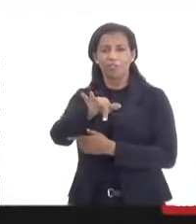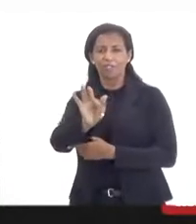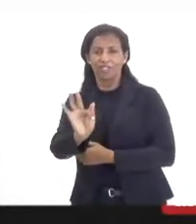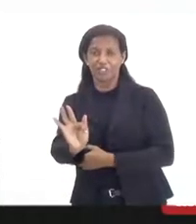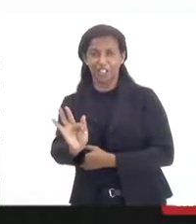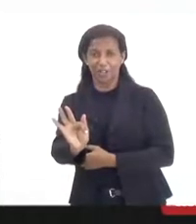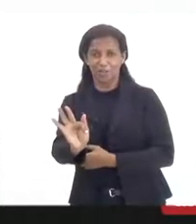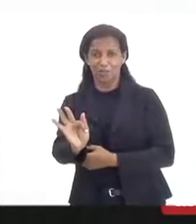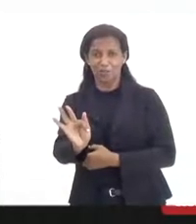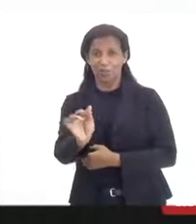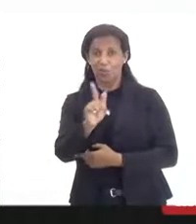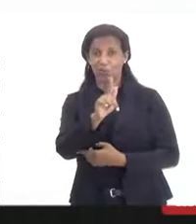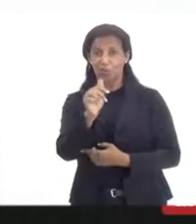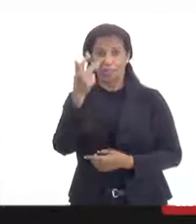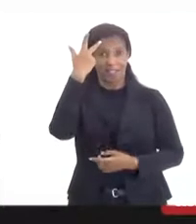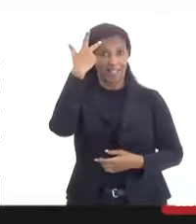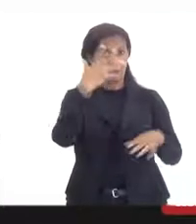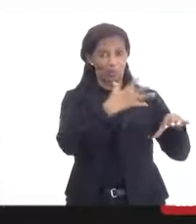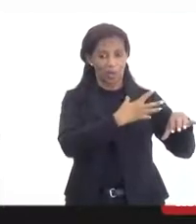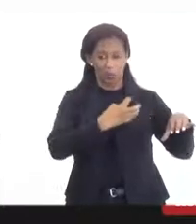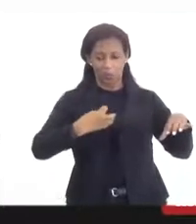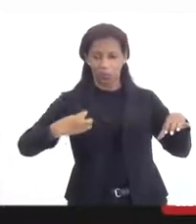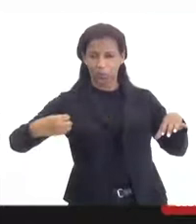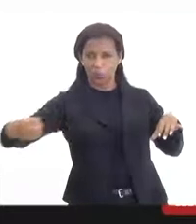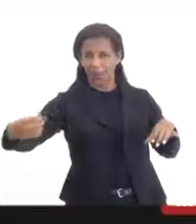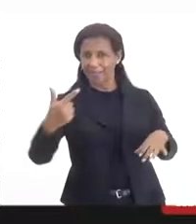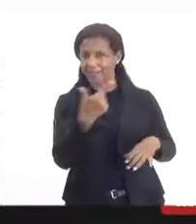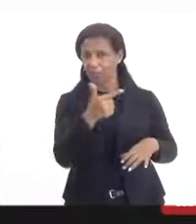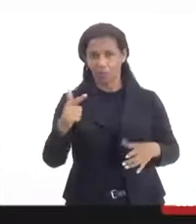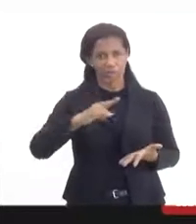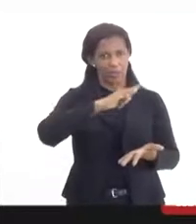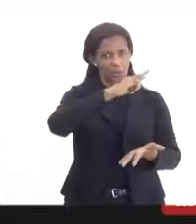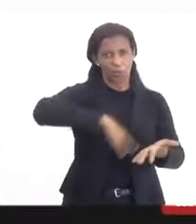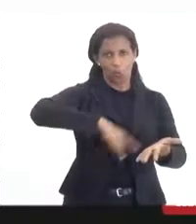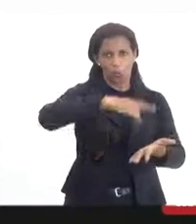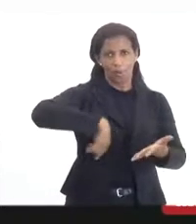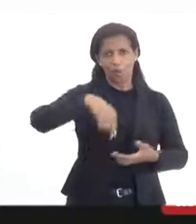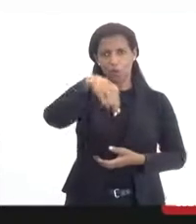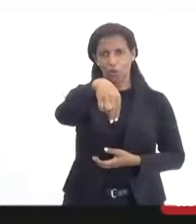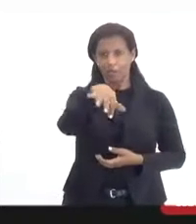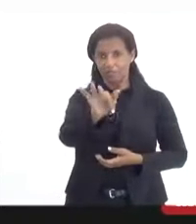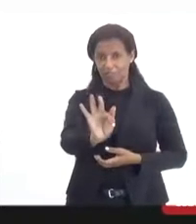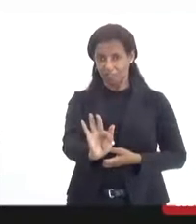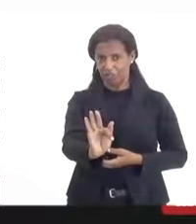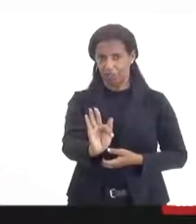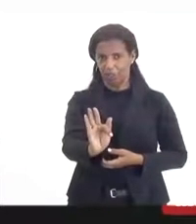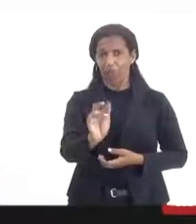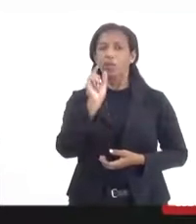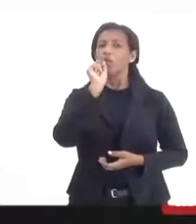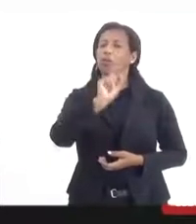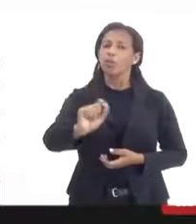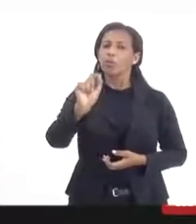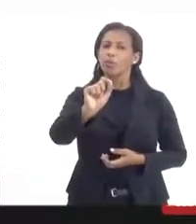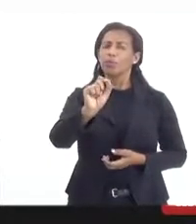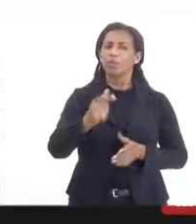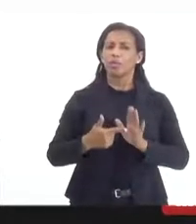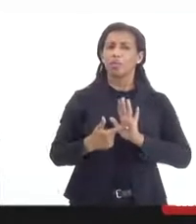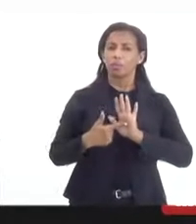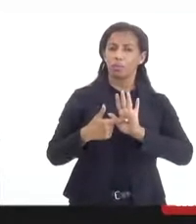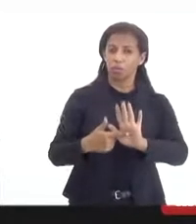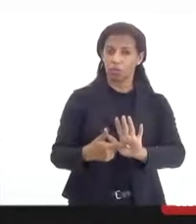saída de líquido de gás natural e de C5+. Né? E o que nós apresentamos, né, não